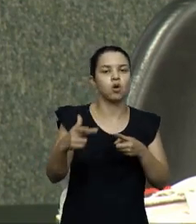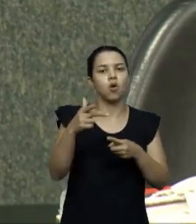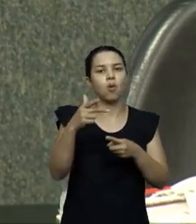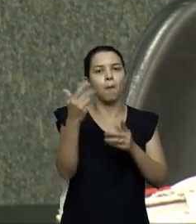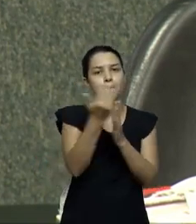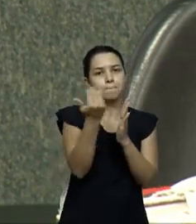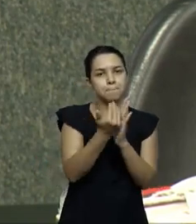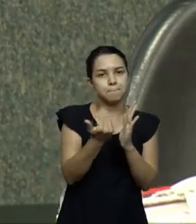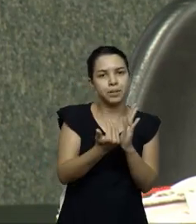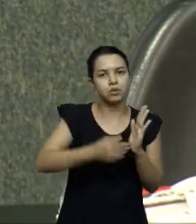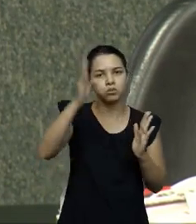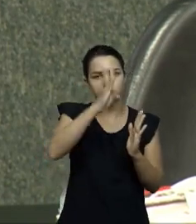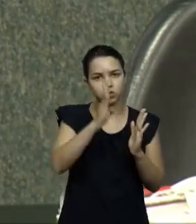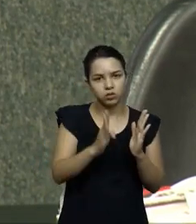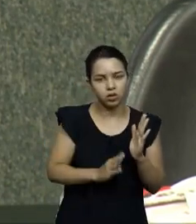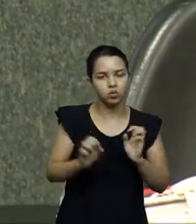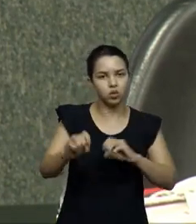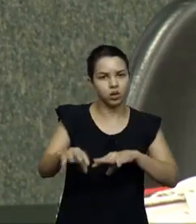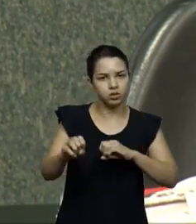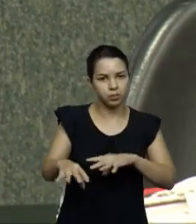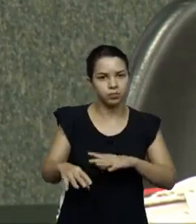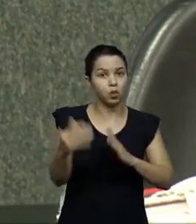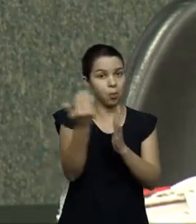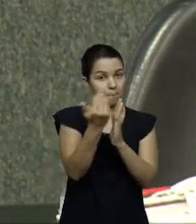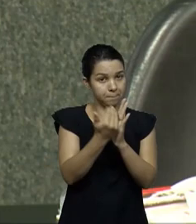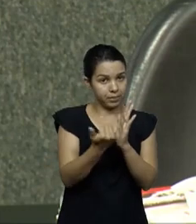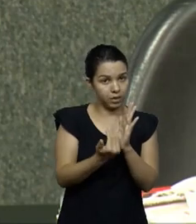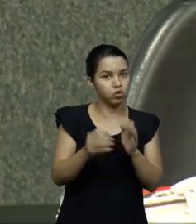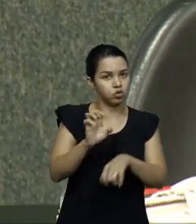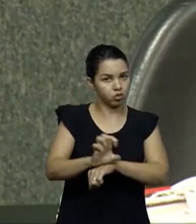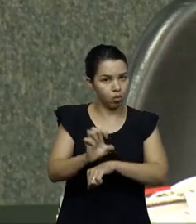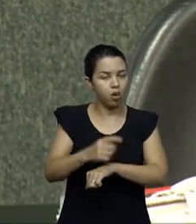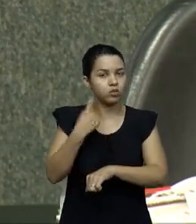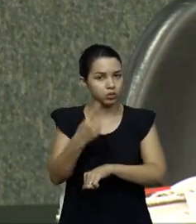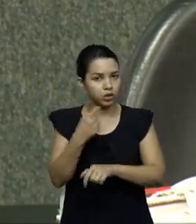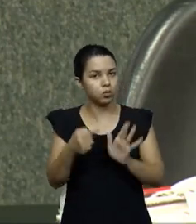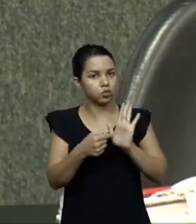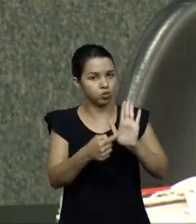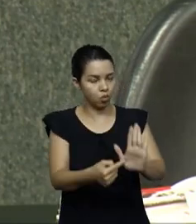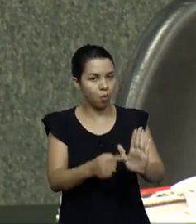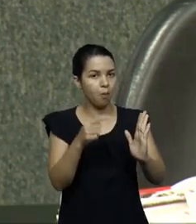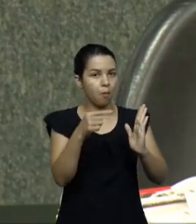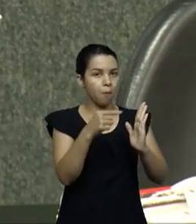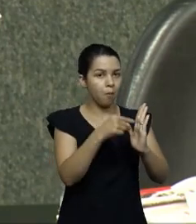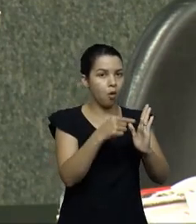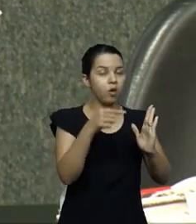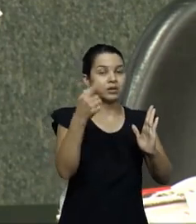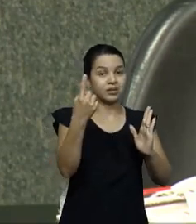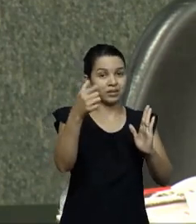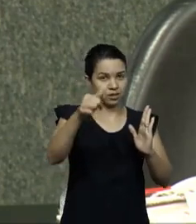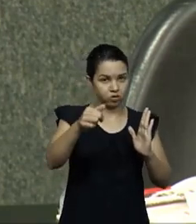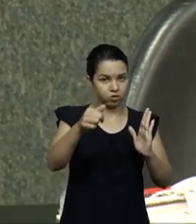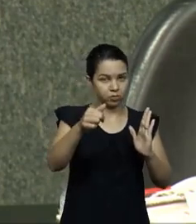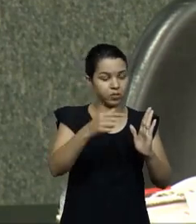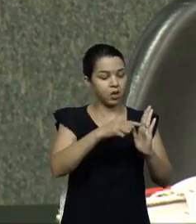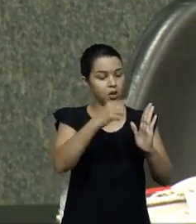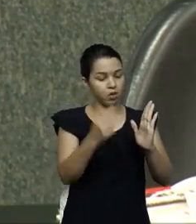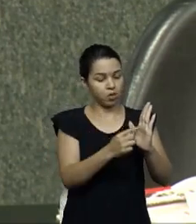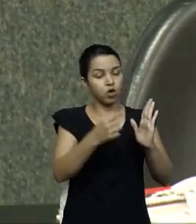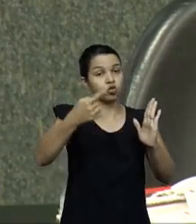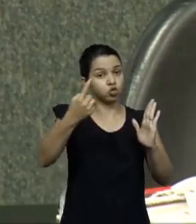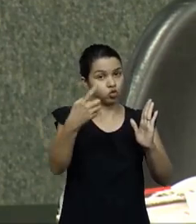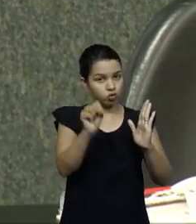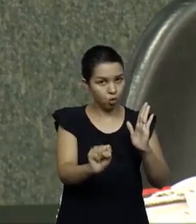o plano estadual que a deputada mostrou aqui na meta 17 na meta 18 eu